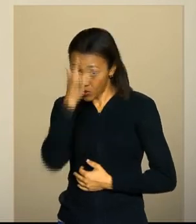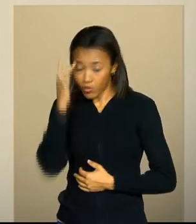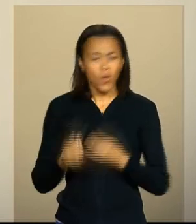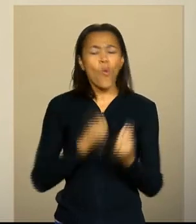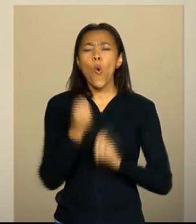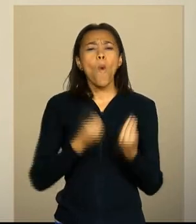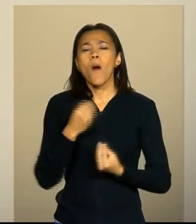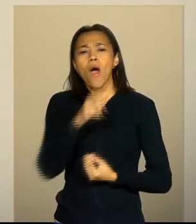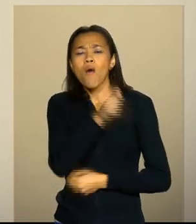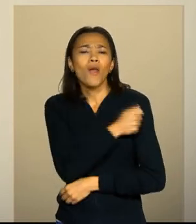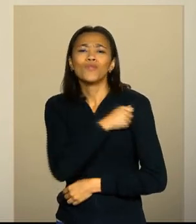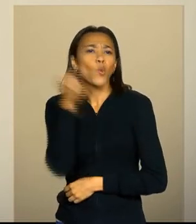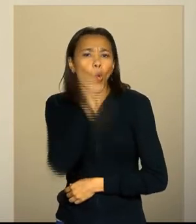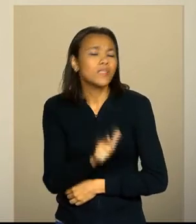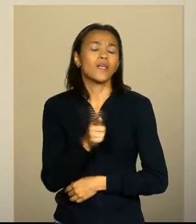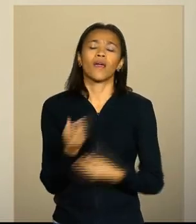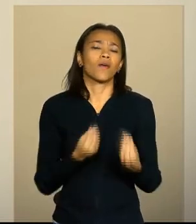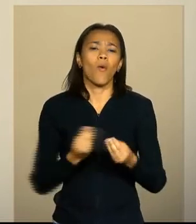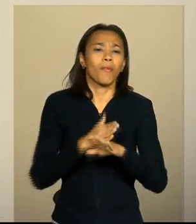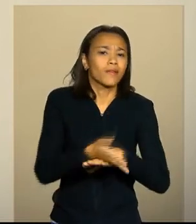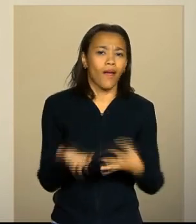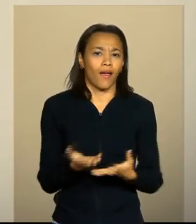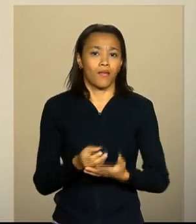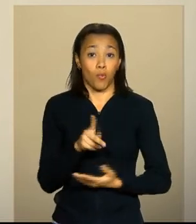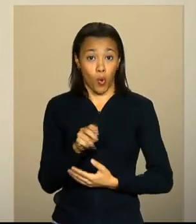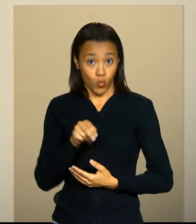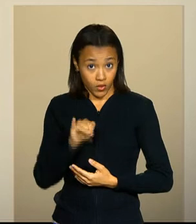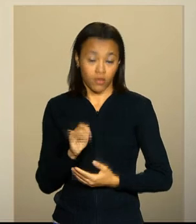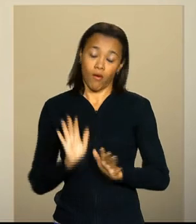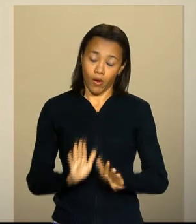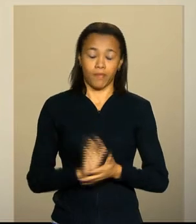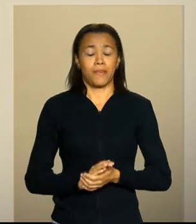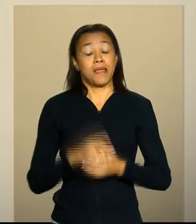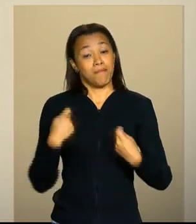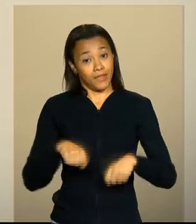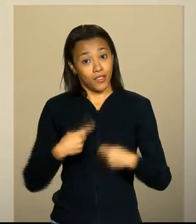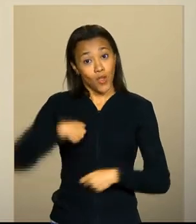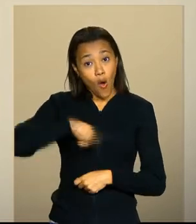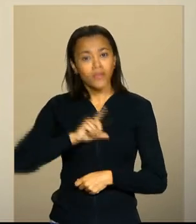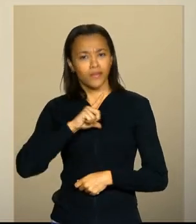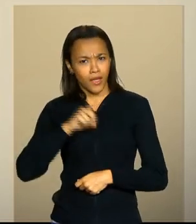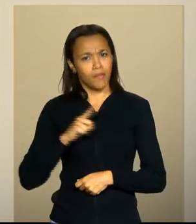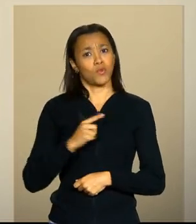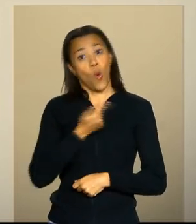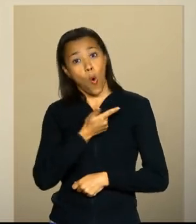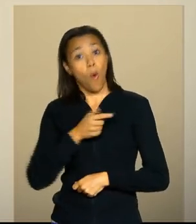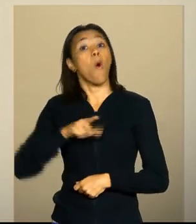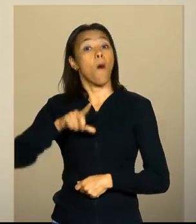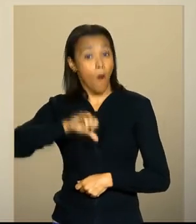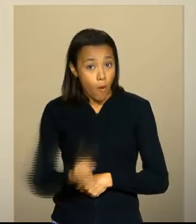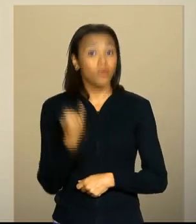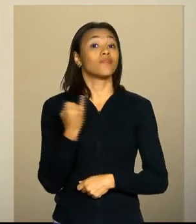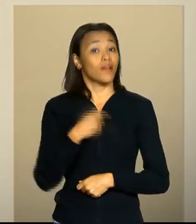como ficou o estudante que não consegue uma bolsa do ProUni preso e olha Luciano nesse caso nós temos ainda uma